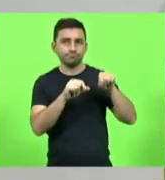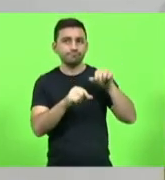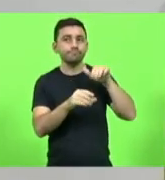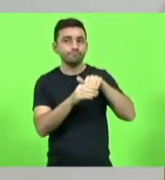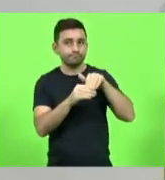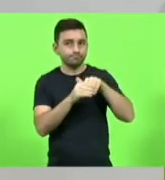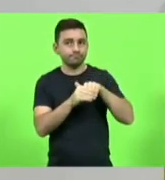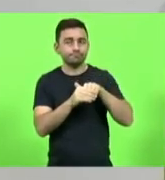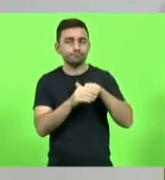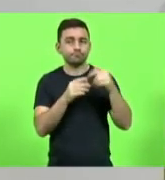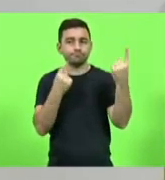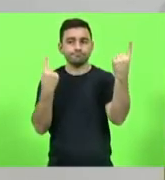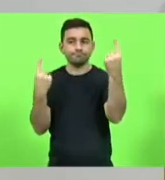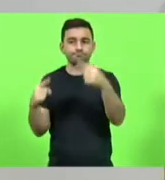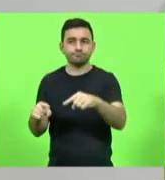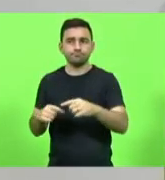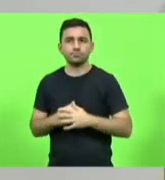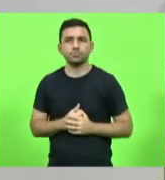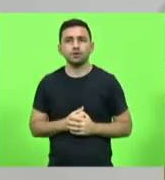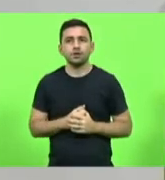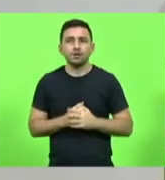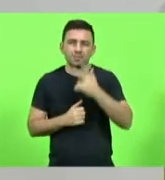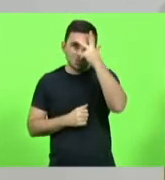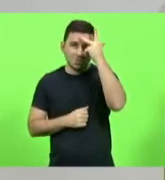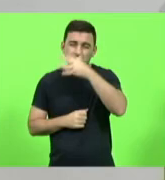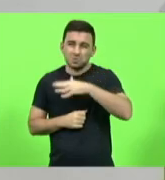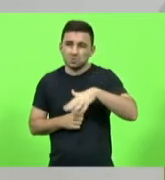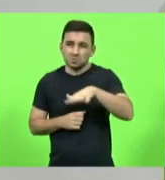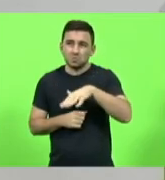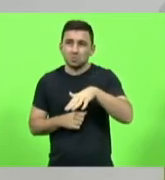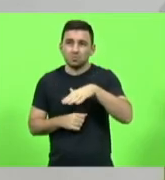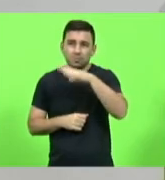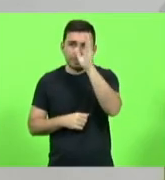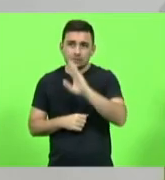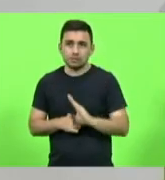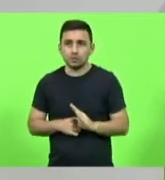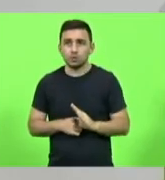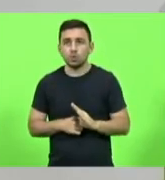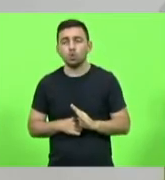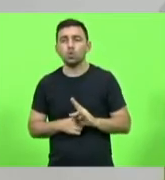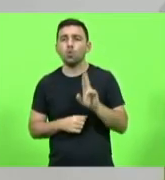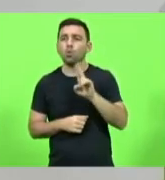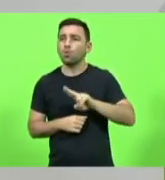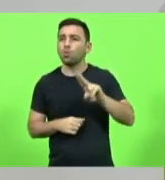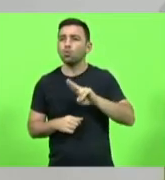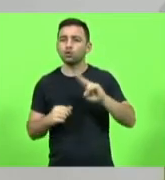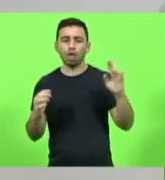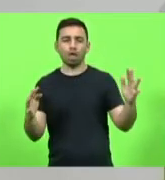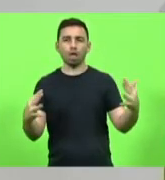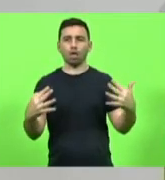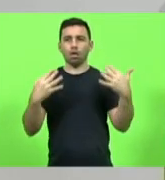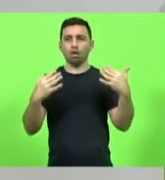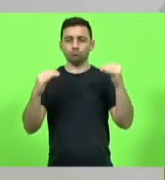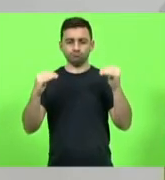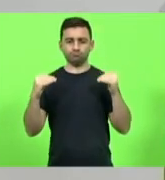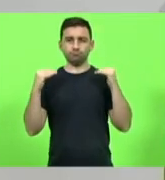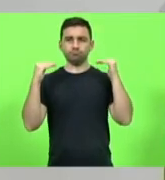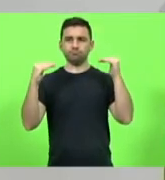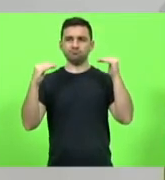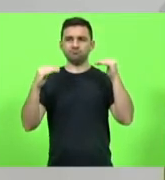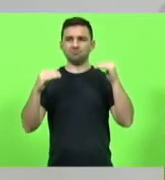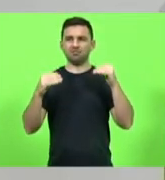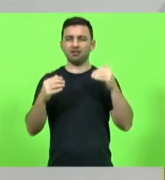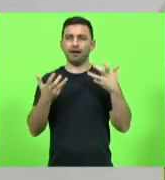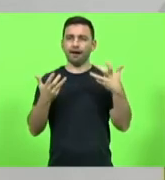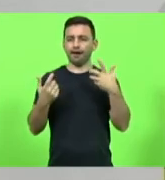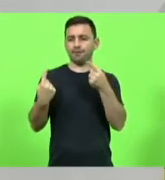democraticamente. Pessoas Brasil afora que usam os holofotes do cargo para instigar o ódio